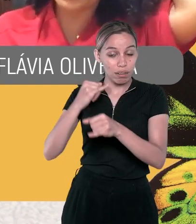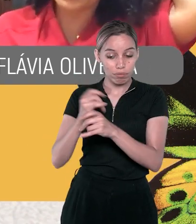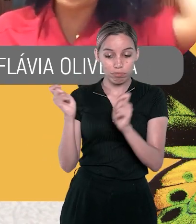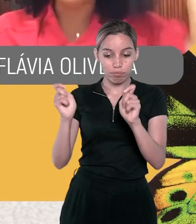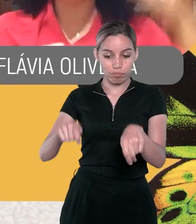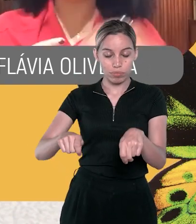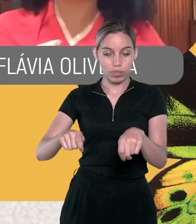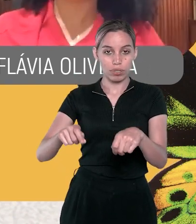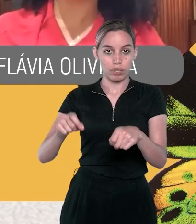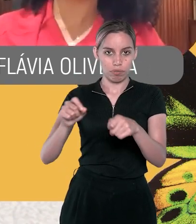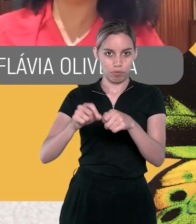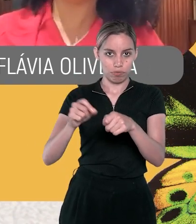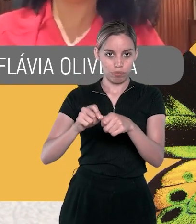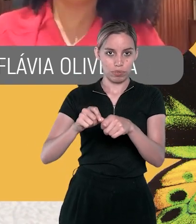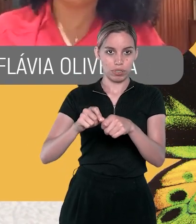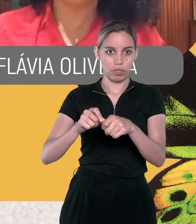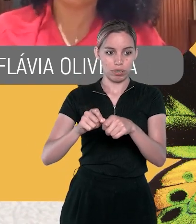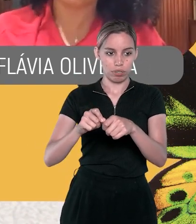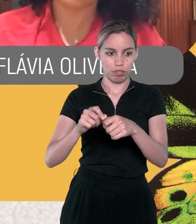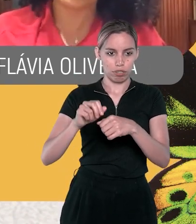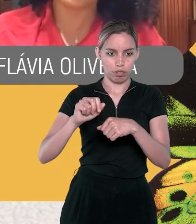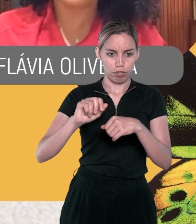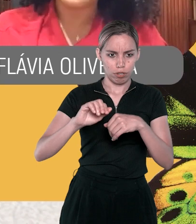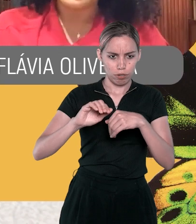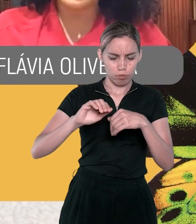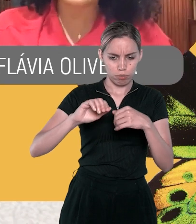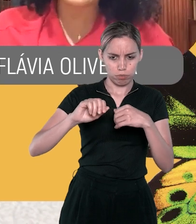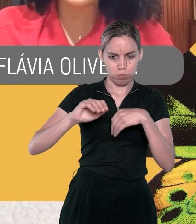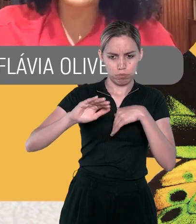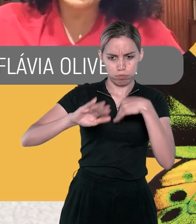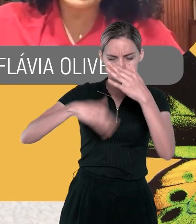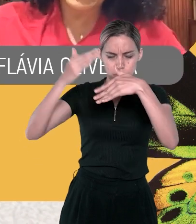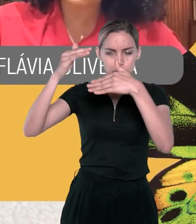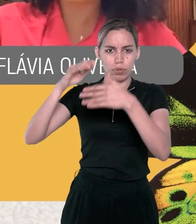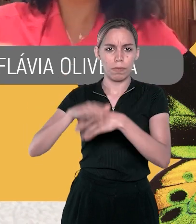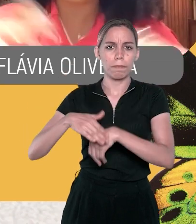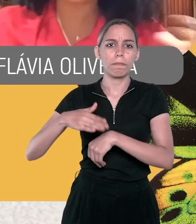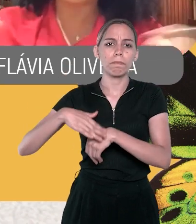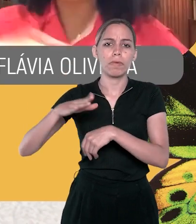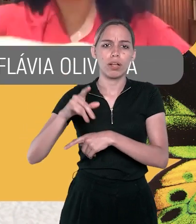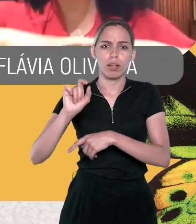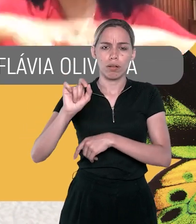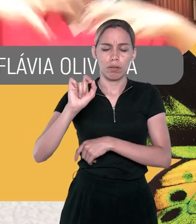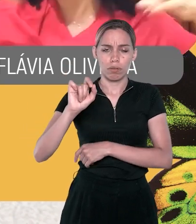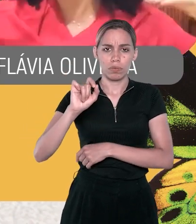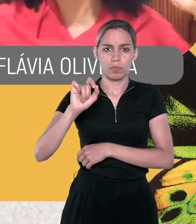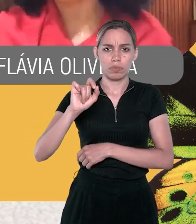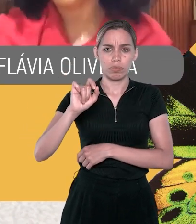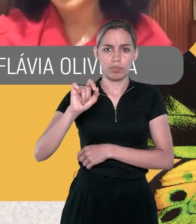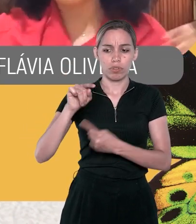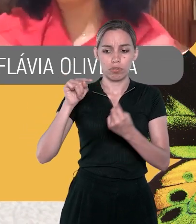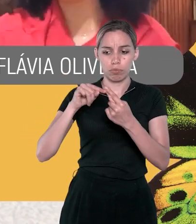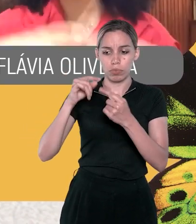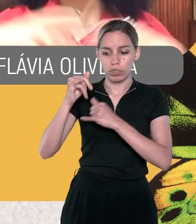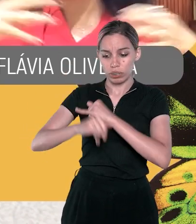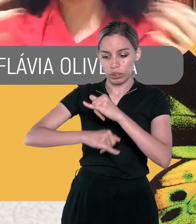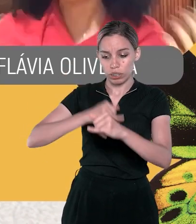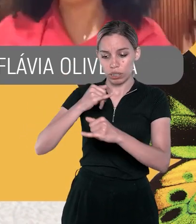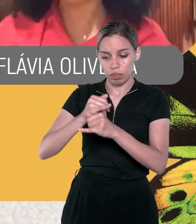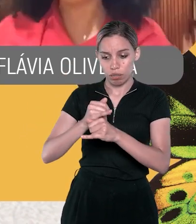que faz, e de fato revoluciona, é que a escala é um canhão, né? É